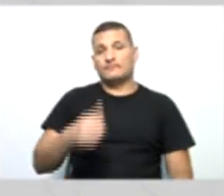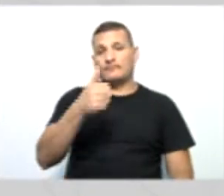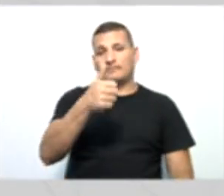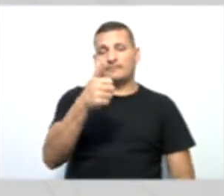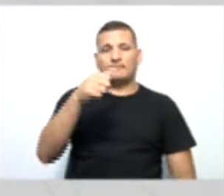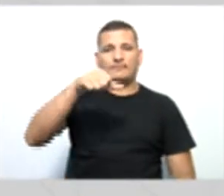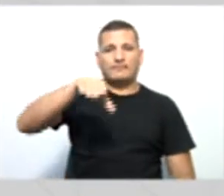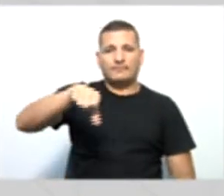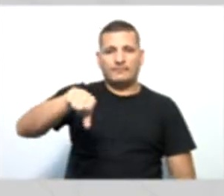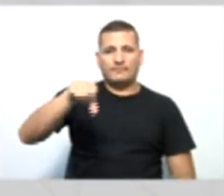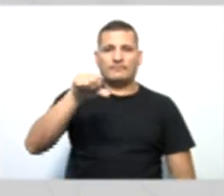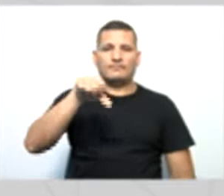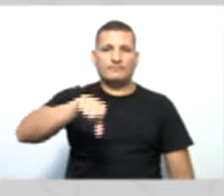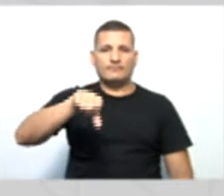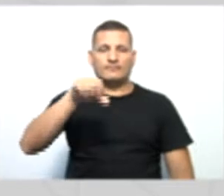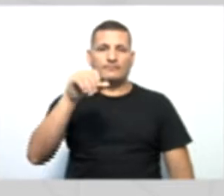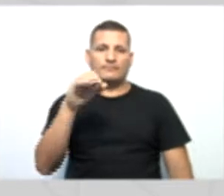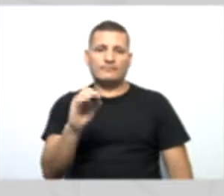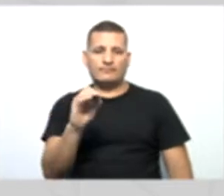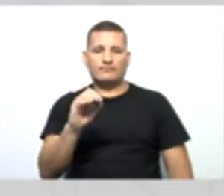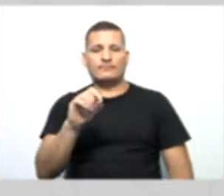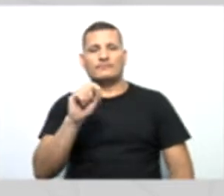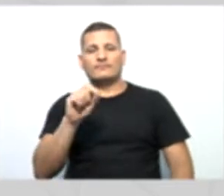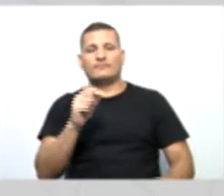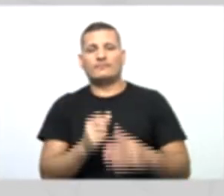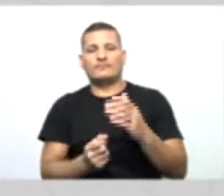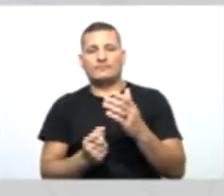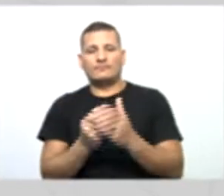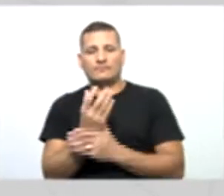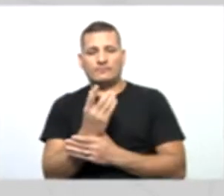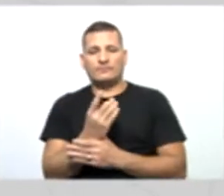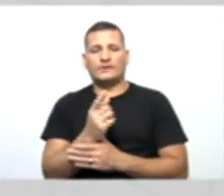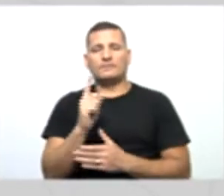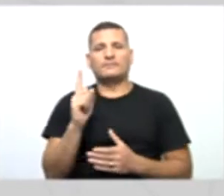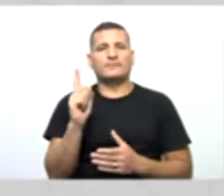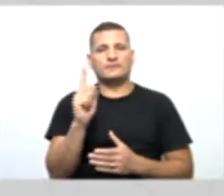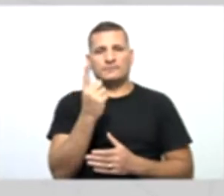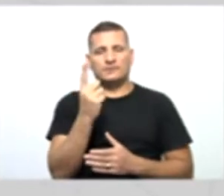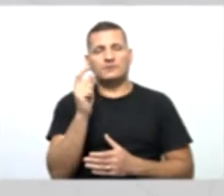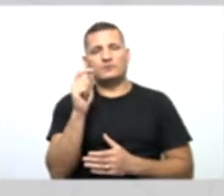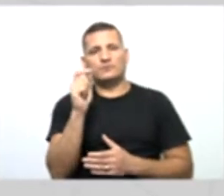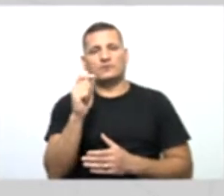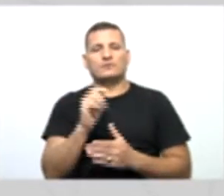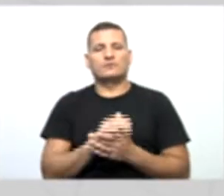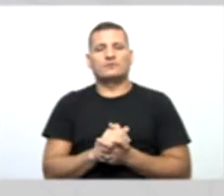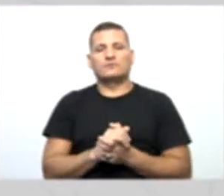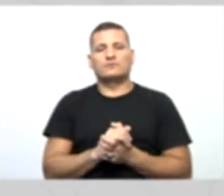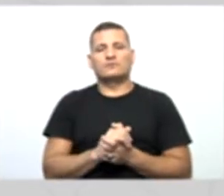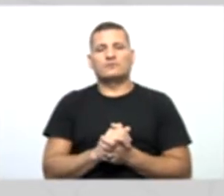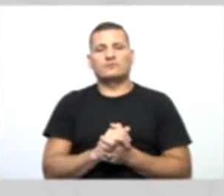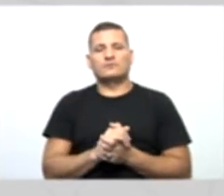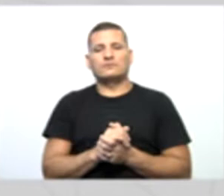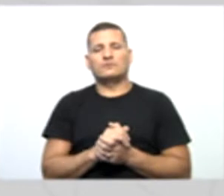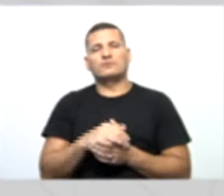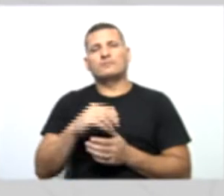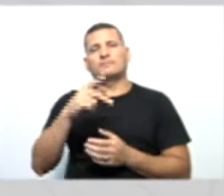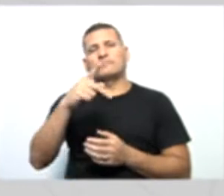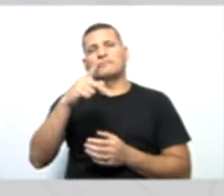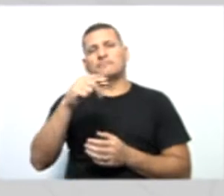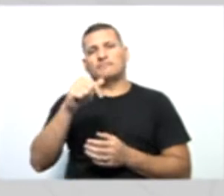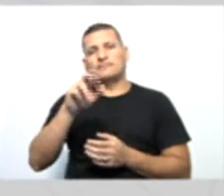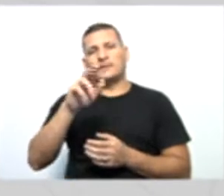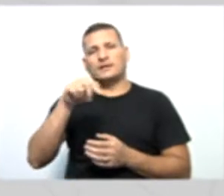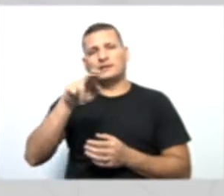90, surgem os primeiros parques tecnológicos, incubadoras de empresas no país, e isso é muito importante para ajudar